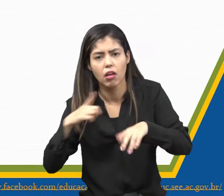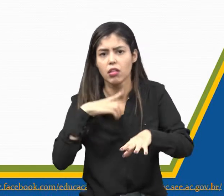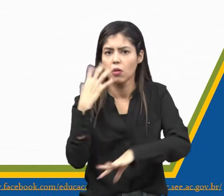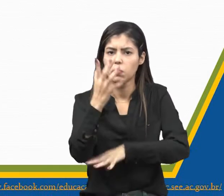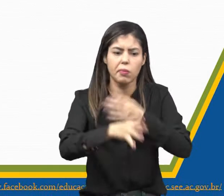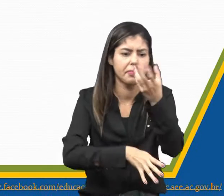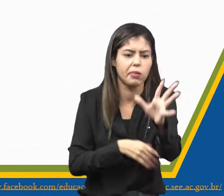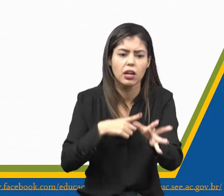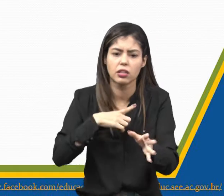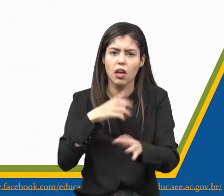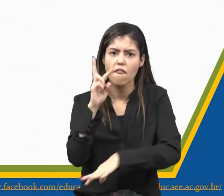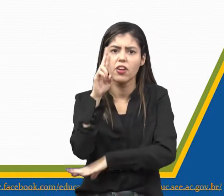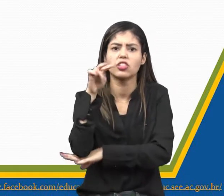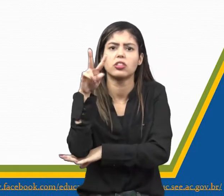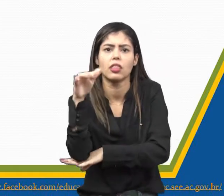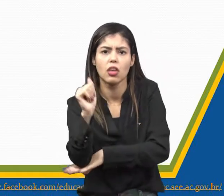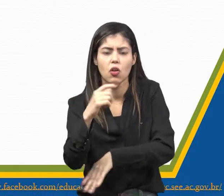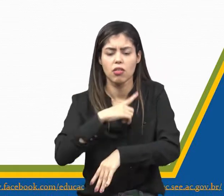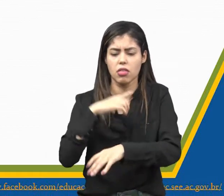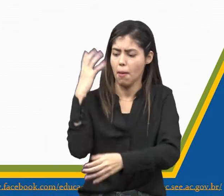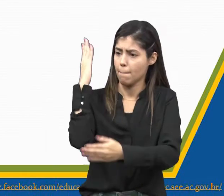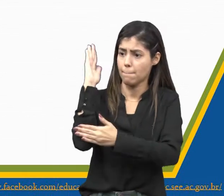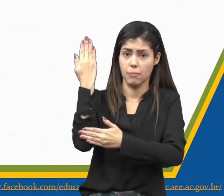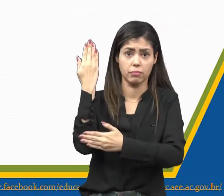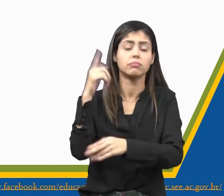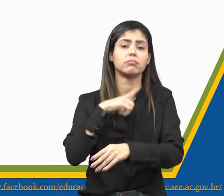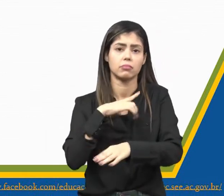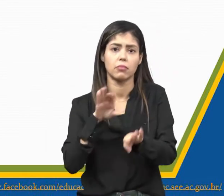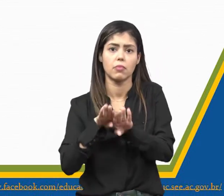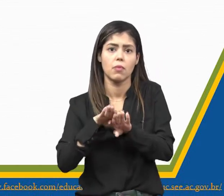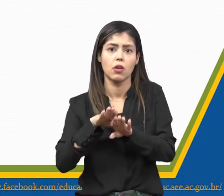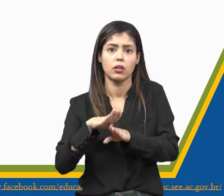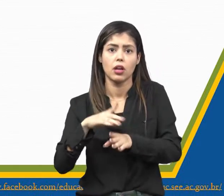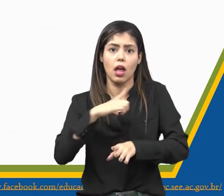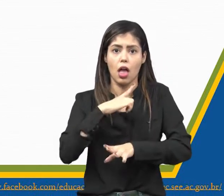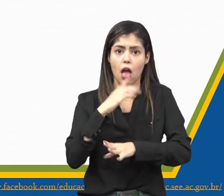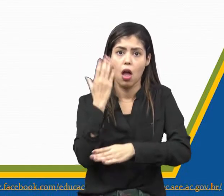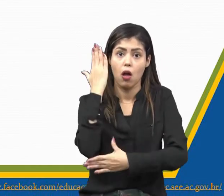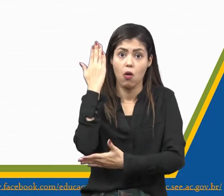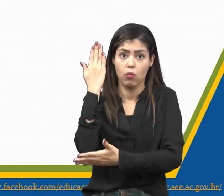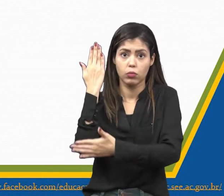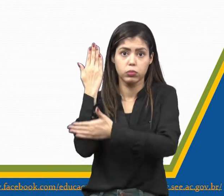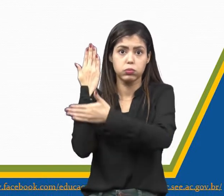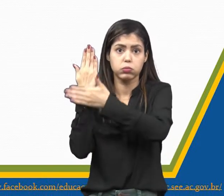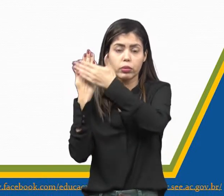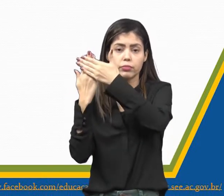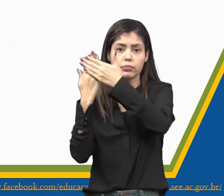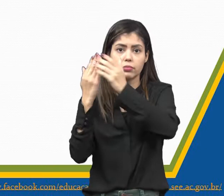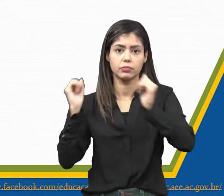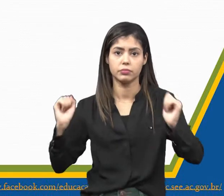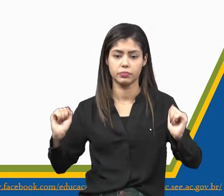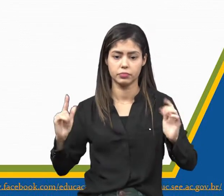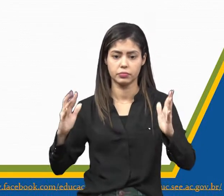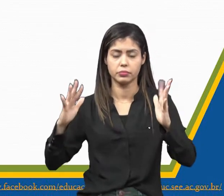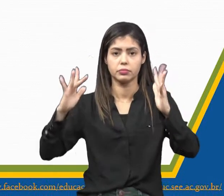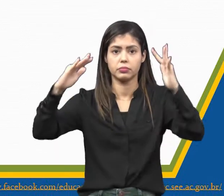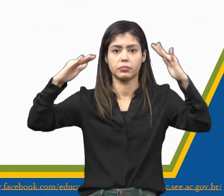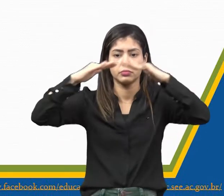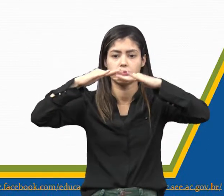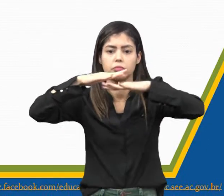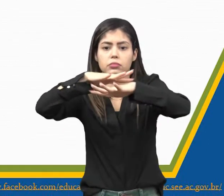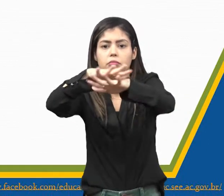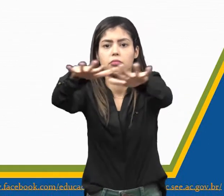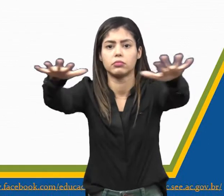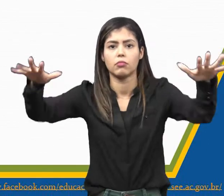árvores ou de uma vegetação que produza madeira, onde as copas tocam o formato de um teto, ou seja, uma